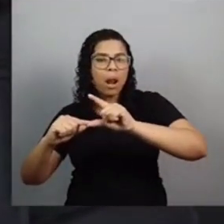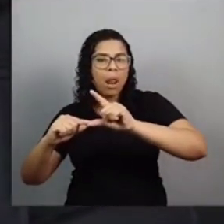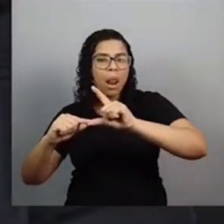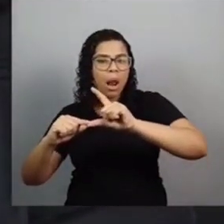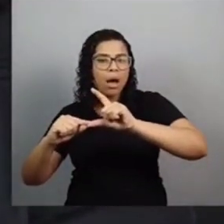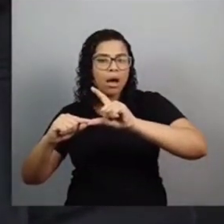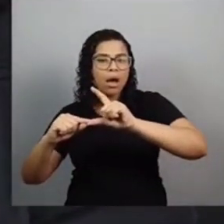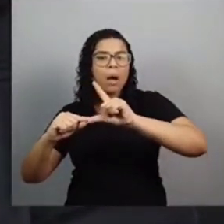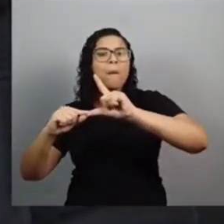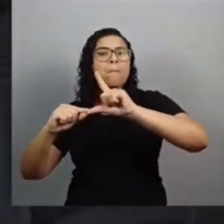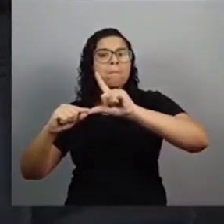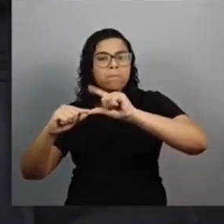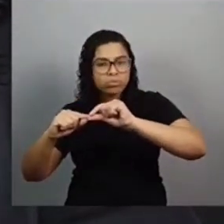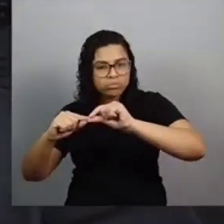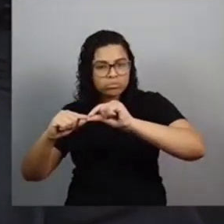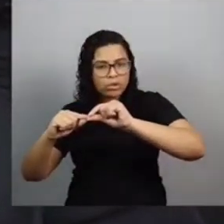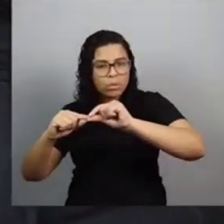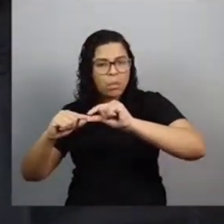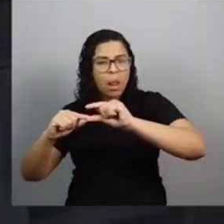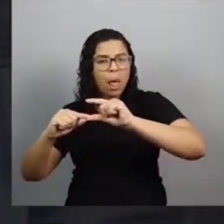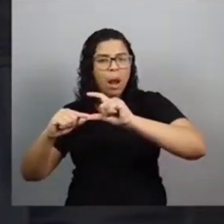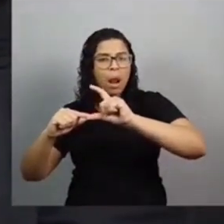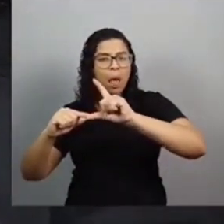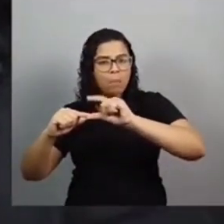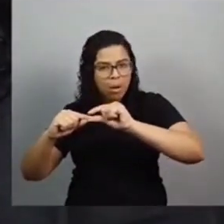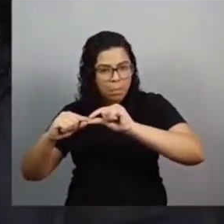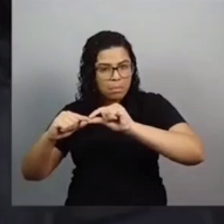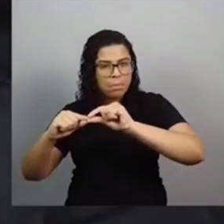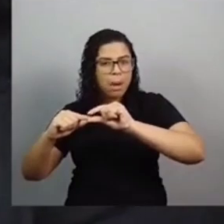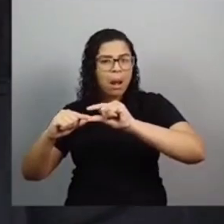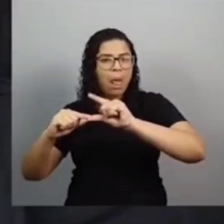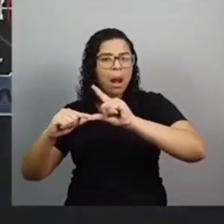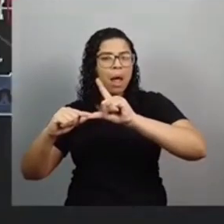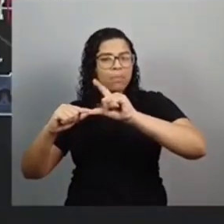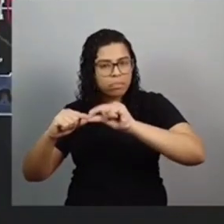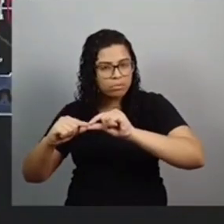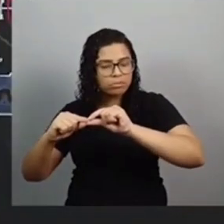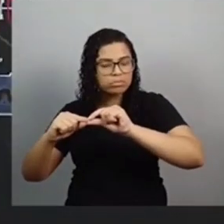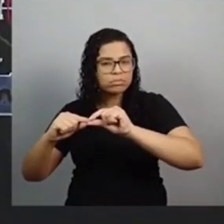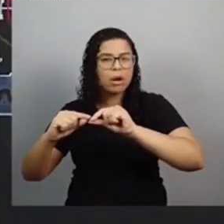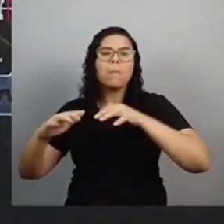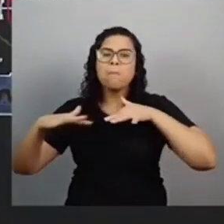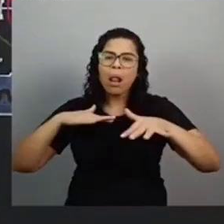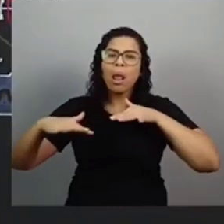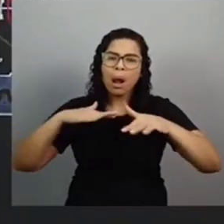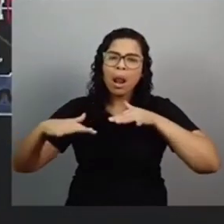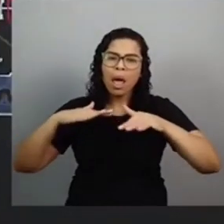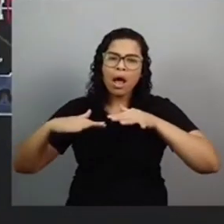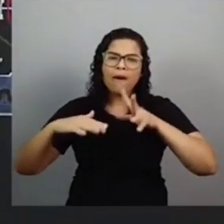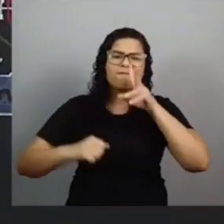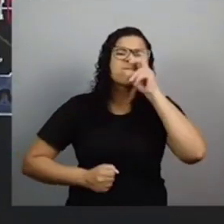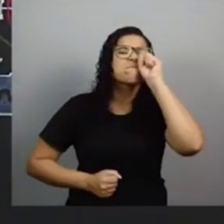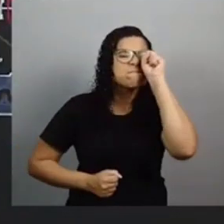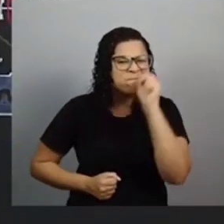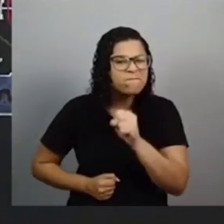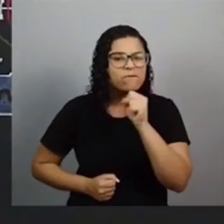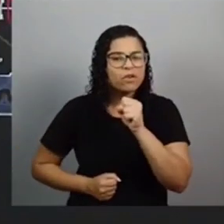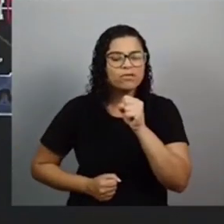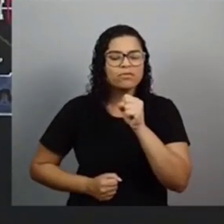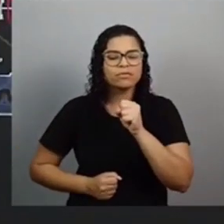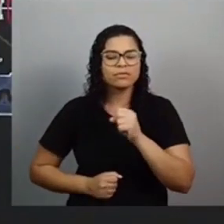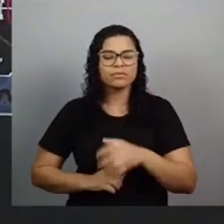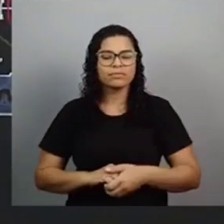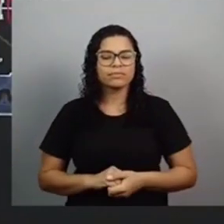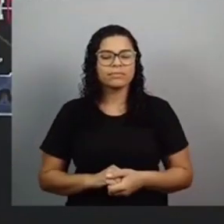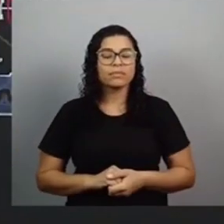de novo, êmbolo desce, êmbolo sobe, êmbolo desce, êmbolo sobe. Nisso que ele desce com tanta pressão que eu tenho aqui uma outra estrutura com